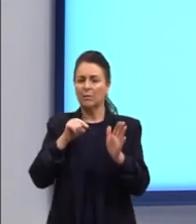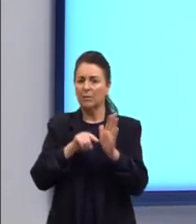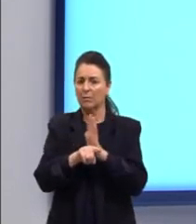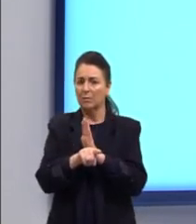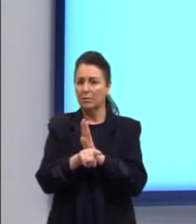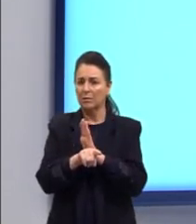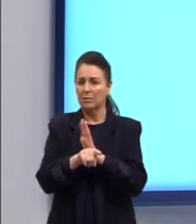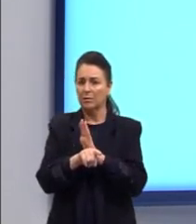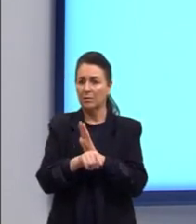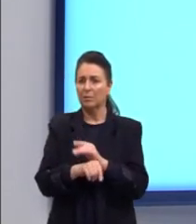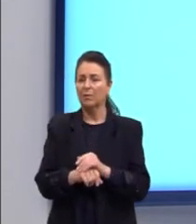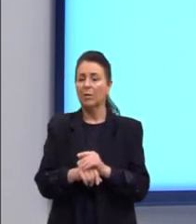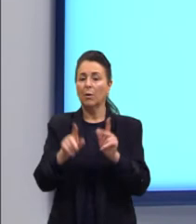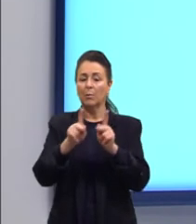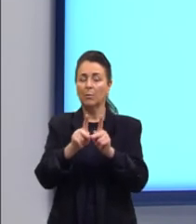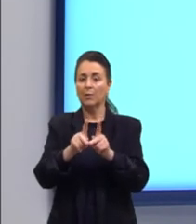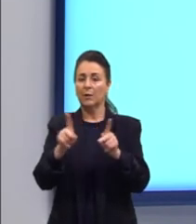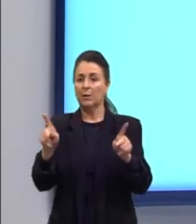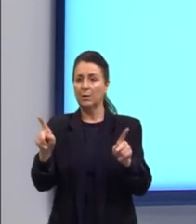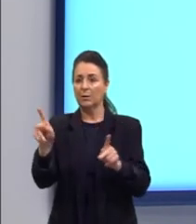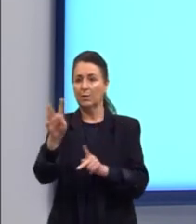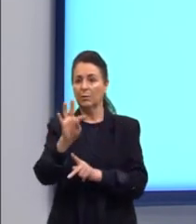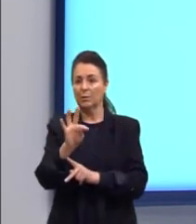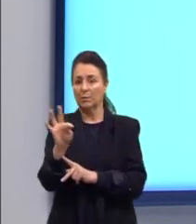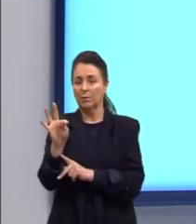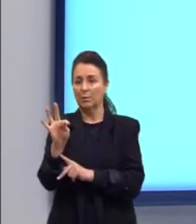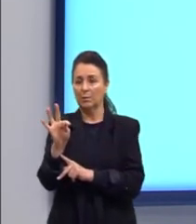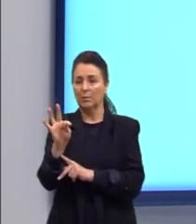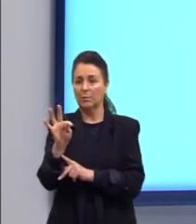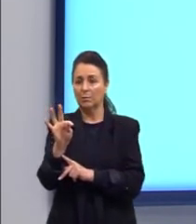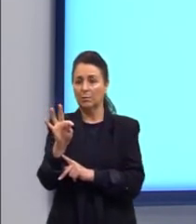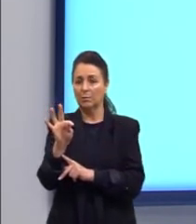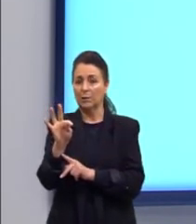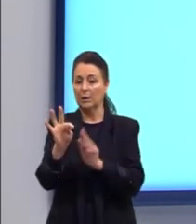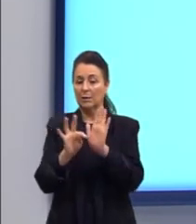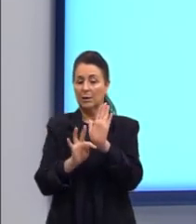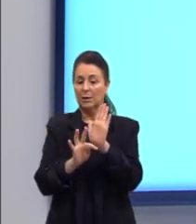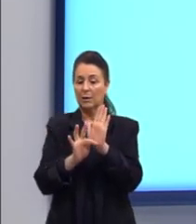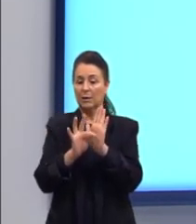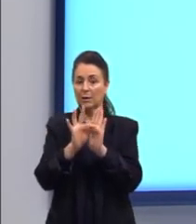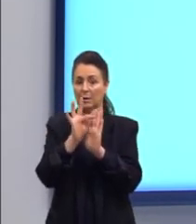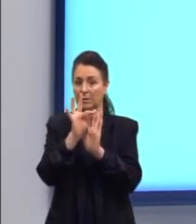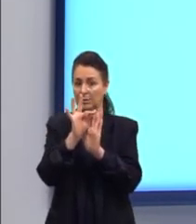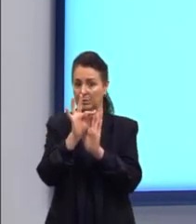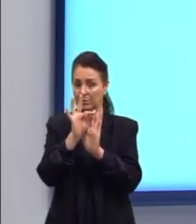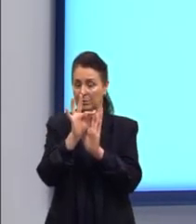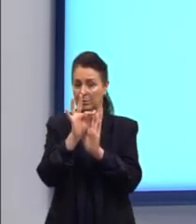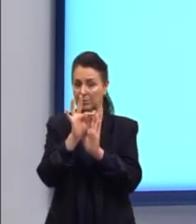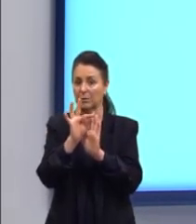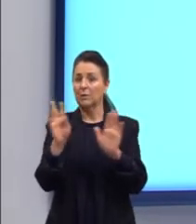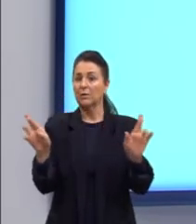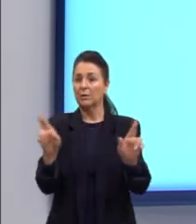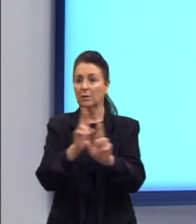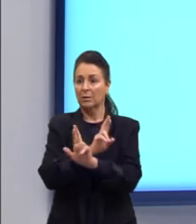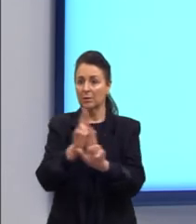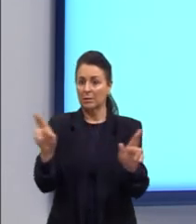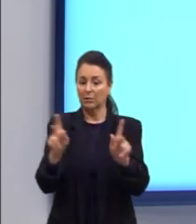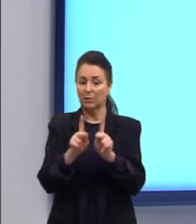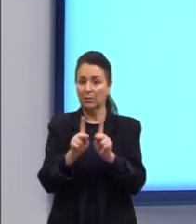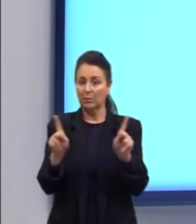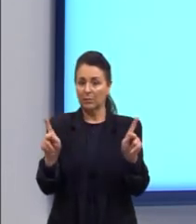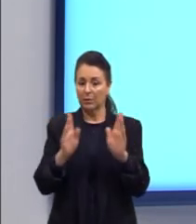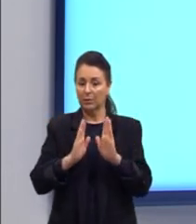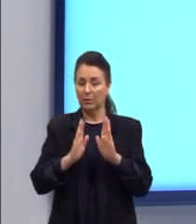a gente considerava o período sendo o t maiúsculo e aí nós relacionavamos o período